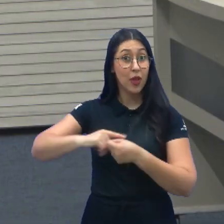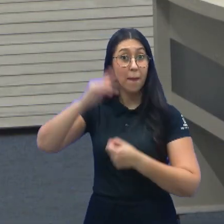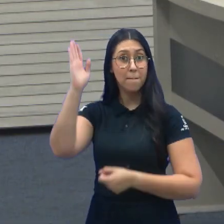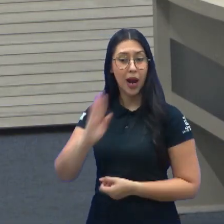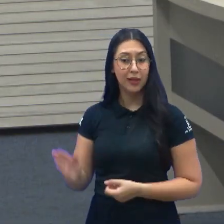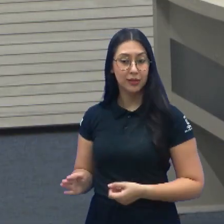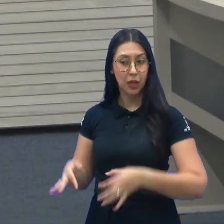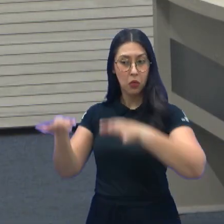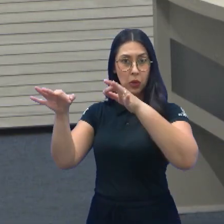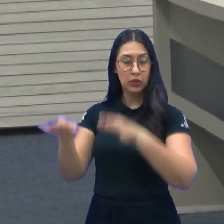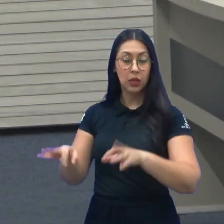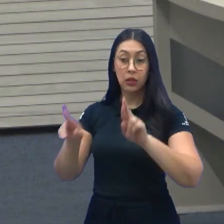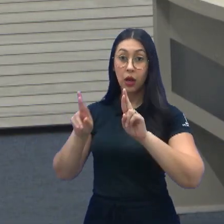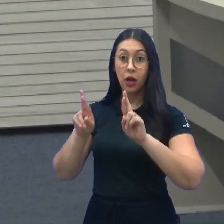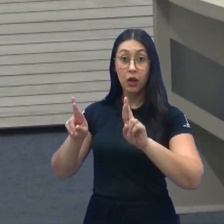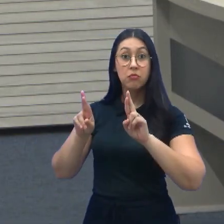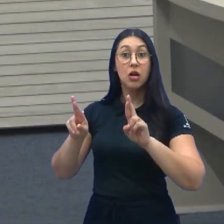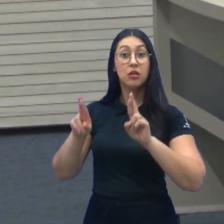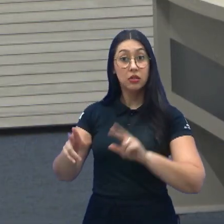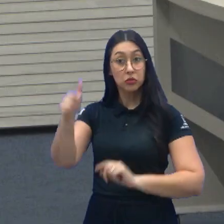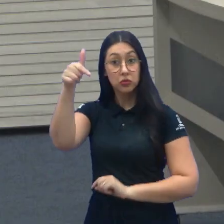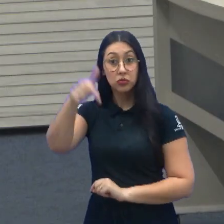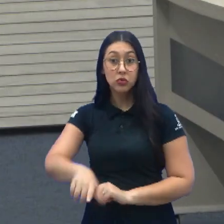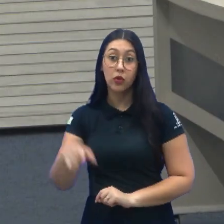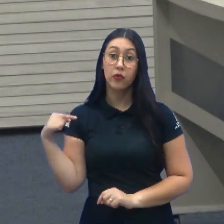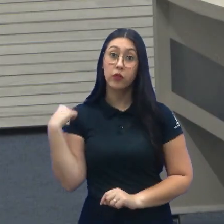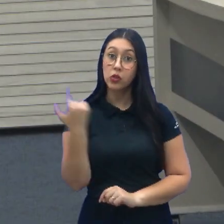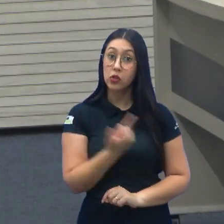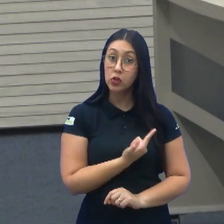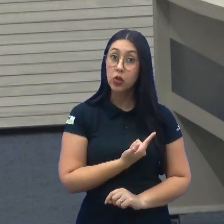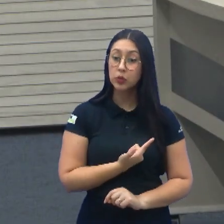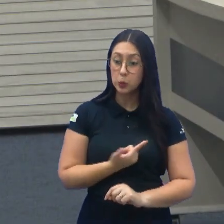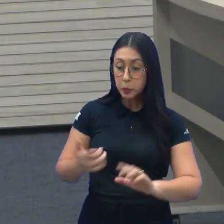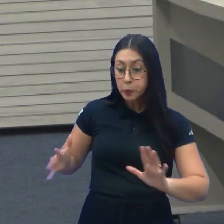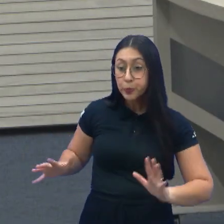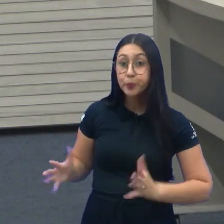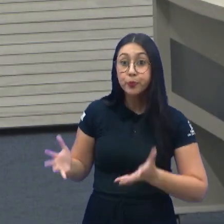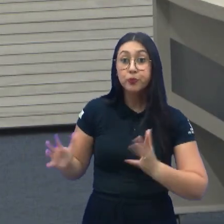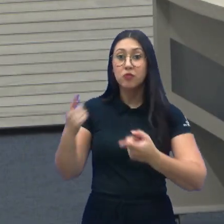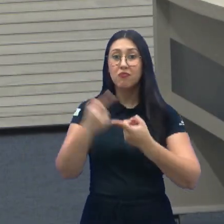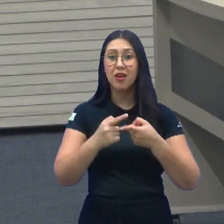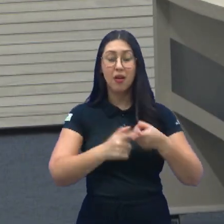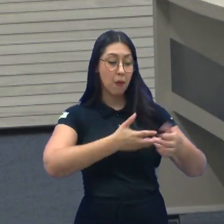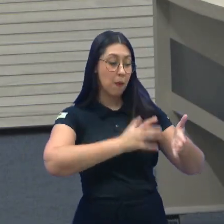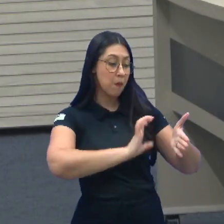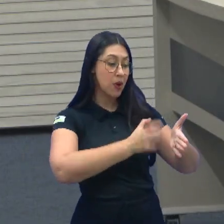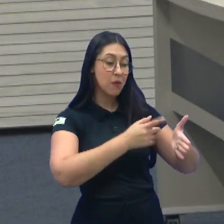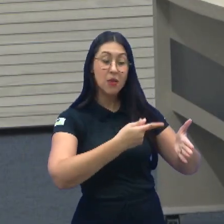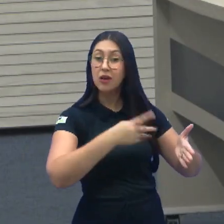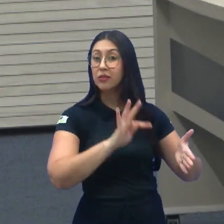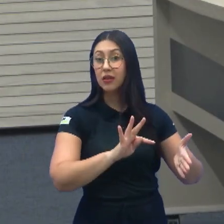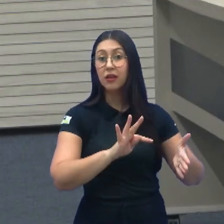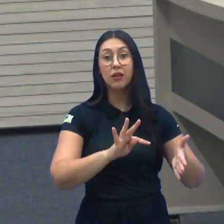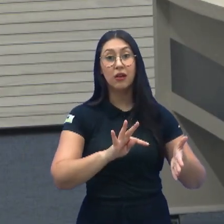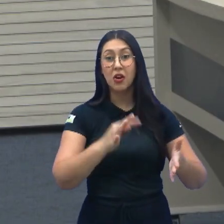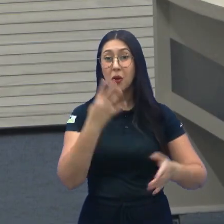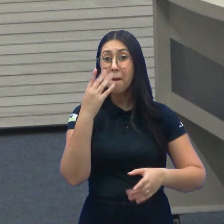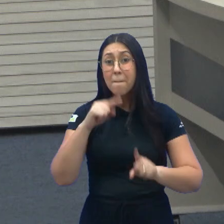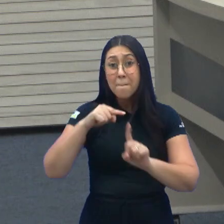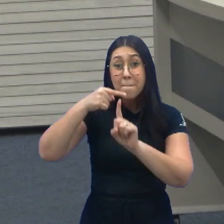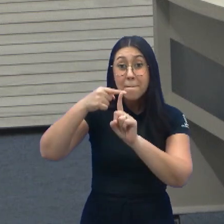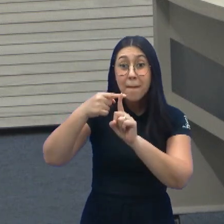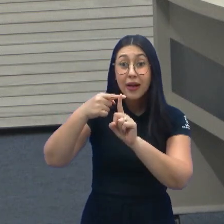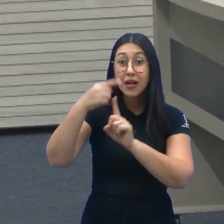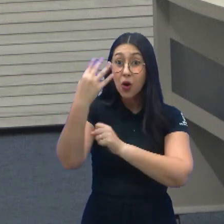a esperança aos brasileiros, e nós vamos colocar o Brasil de pé, porque com o PT nós não vamos suportar mais 4 anos de PT.